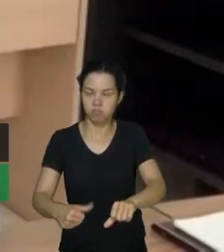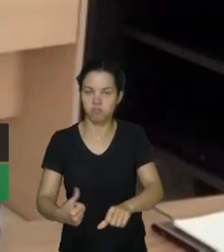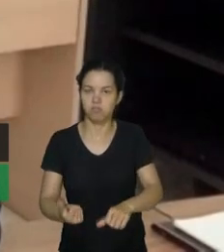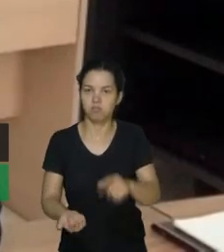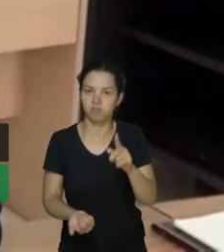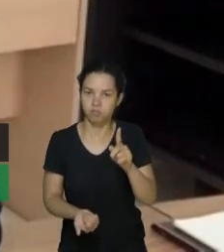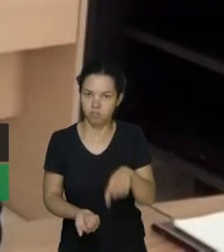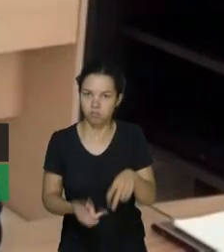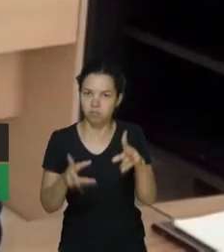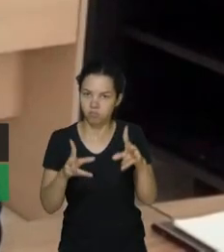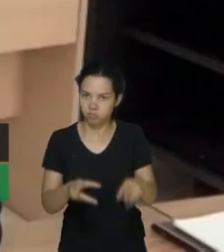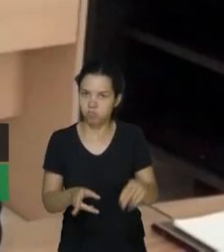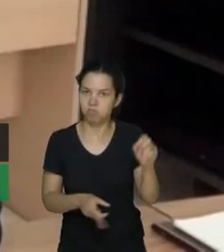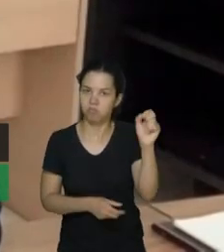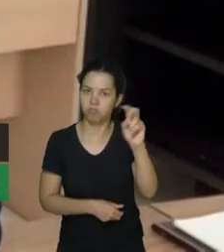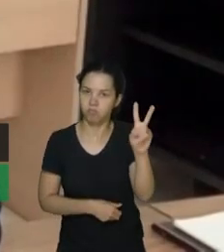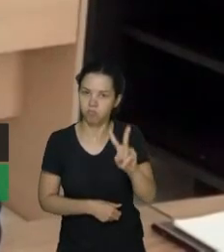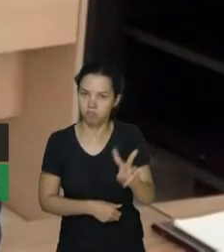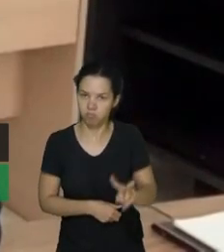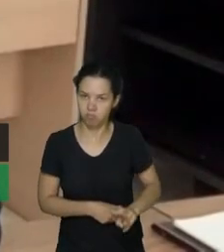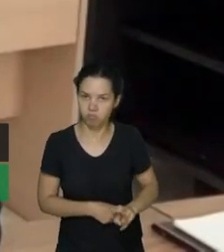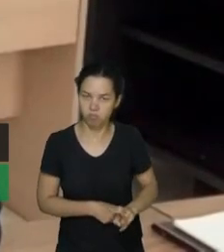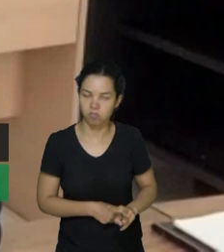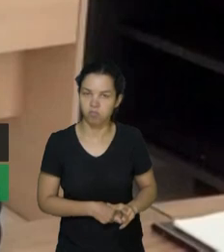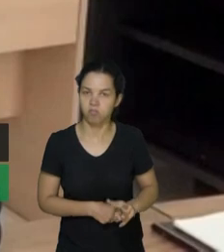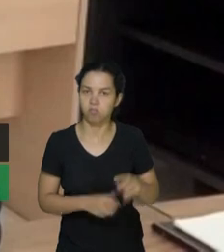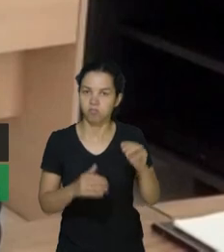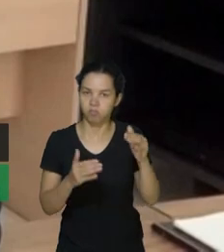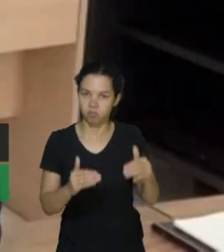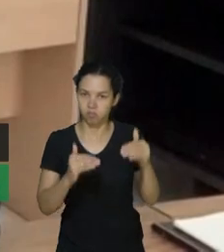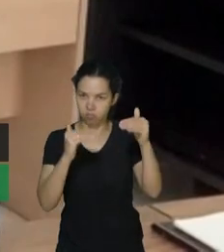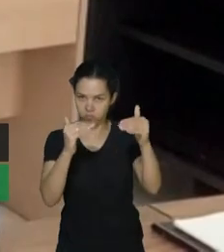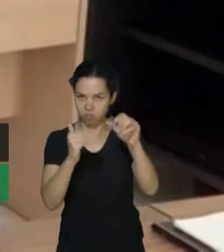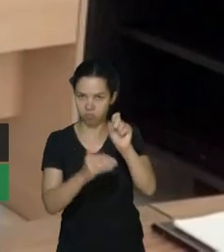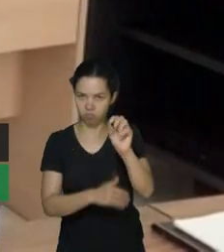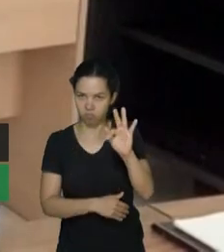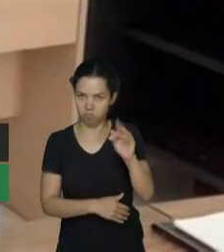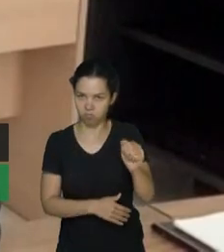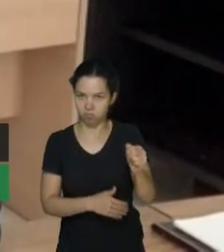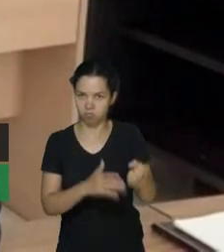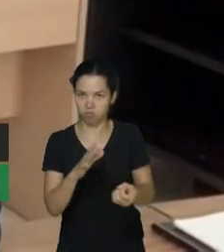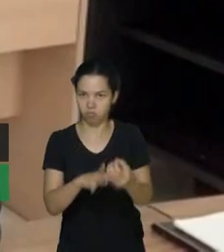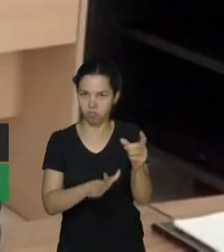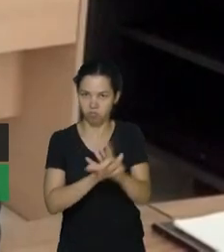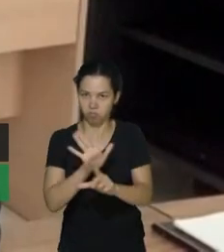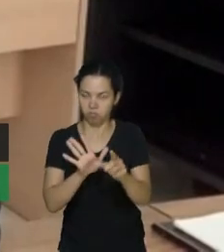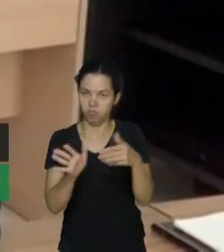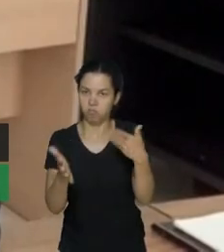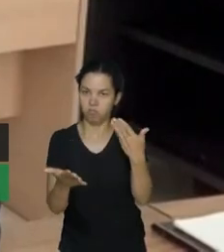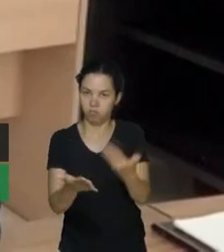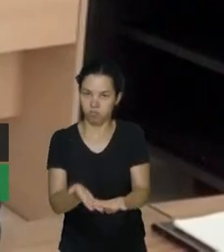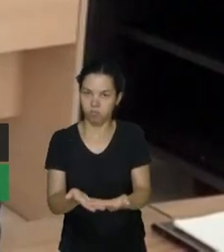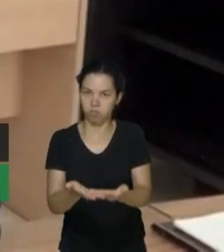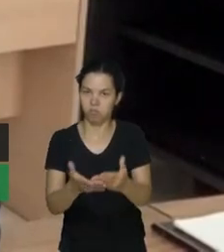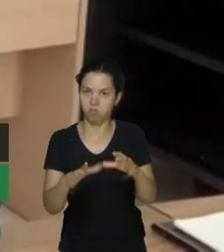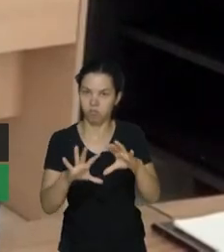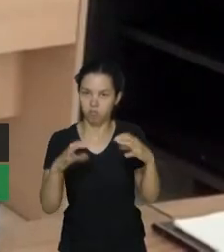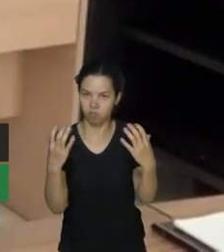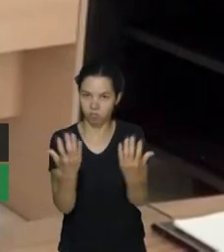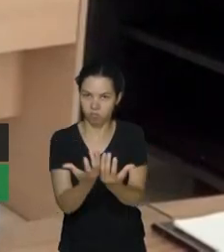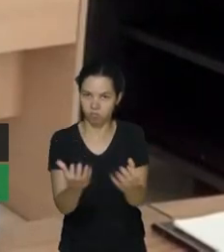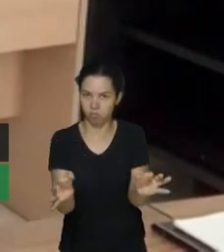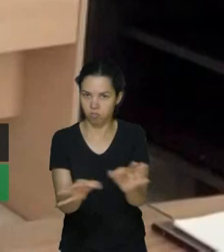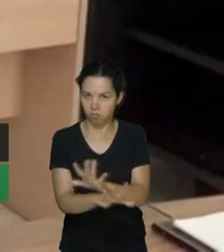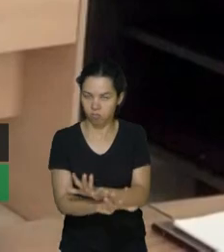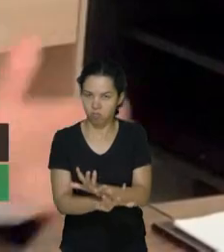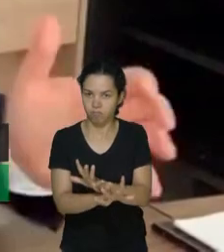da Venezuela, em que o Supremo começou a legislar até fecharem o Congresso. É uma decepção para